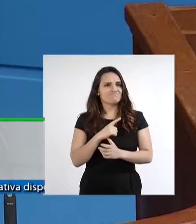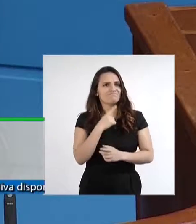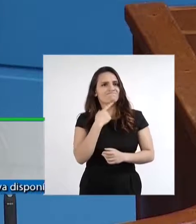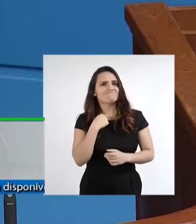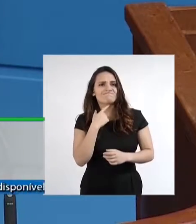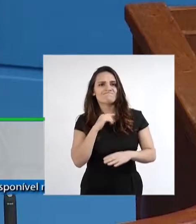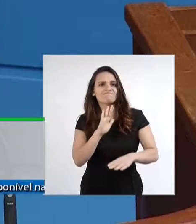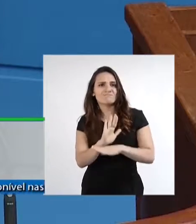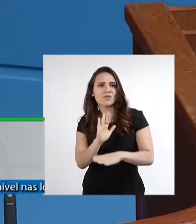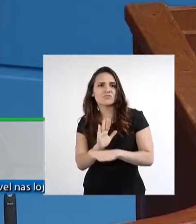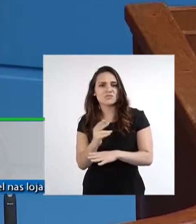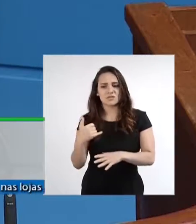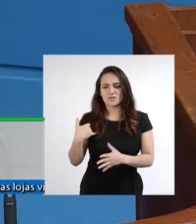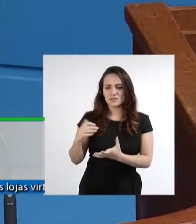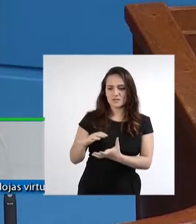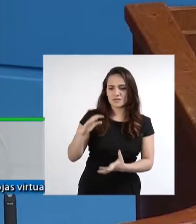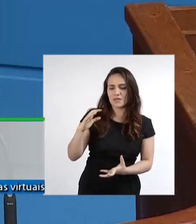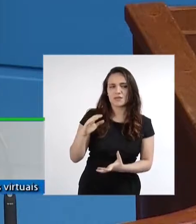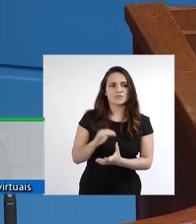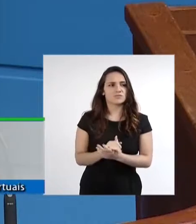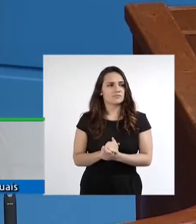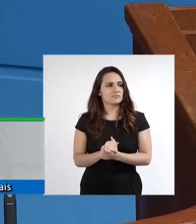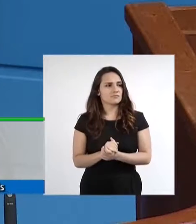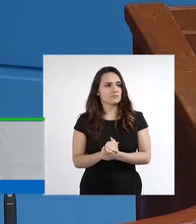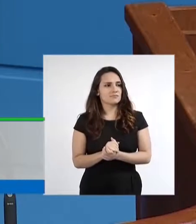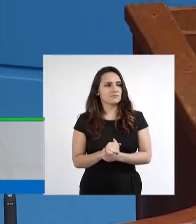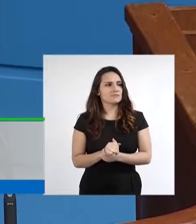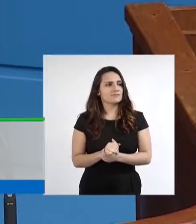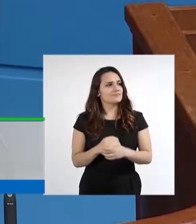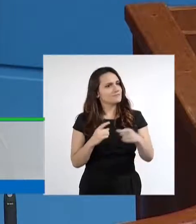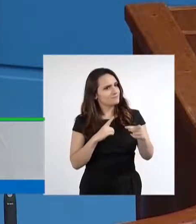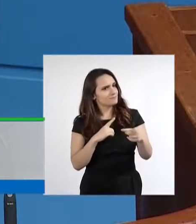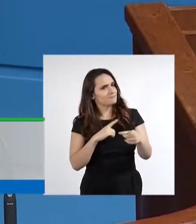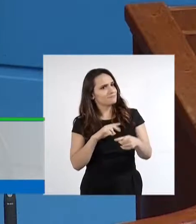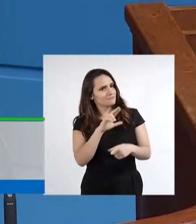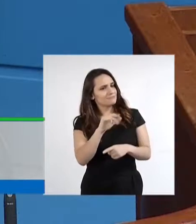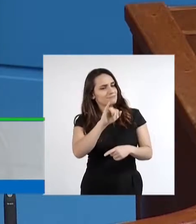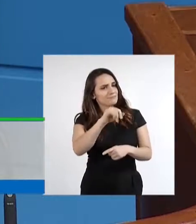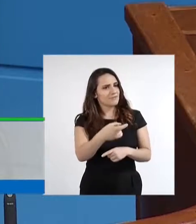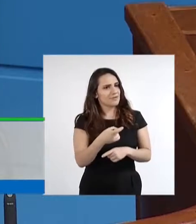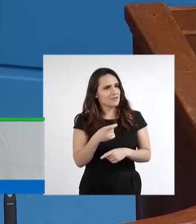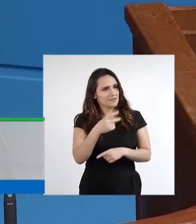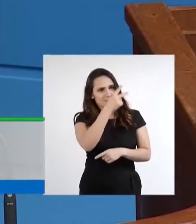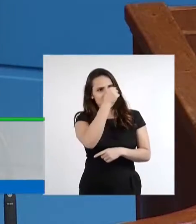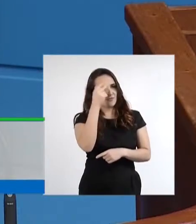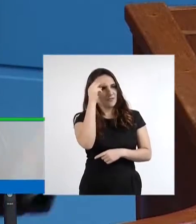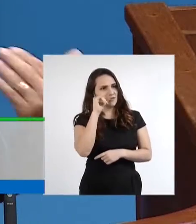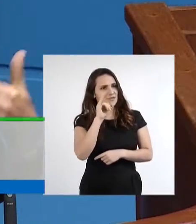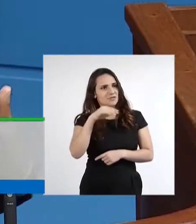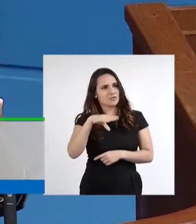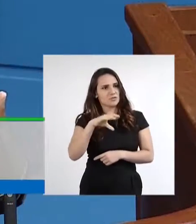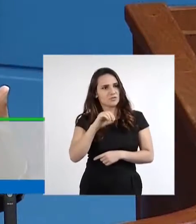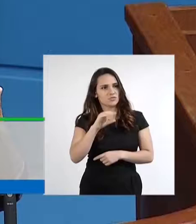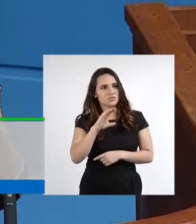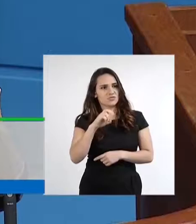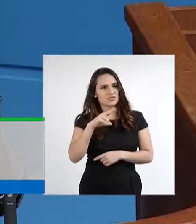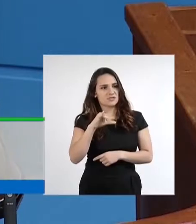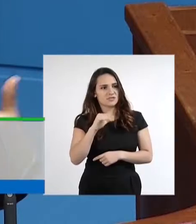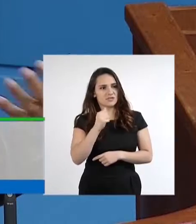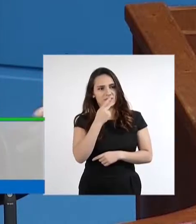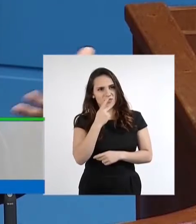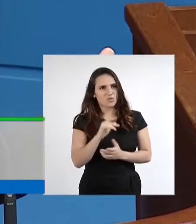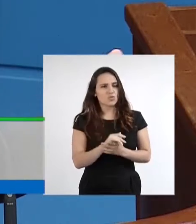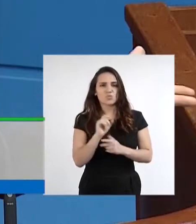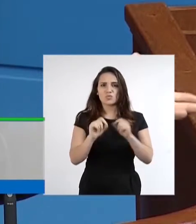nesta mesa, ex-prefeito de Inocência, Toninho, diz o presidente da FETEMES, o que nos une